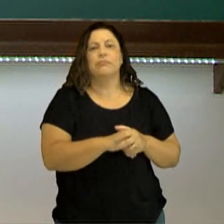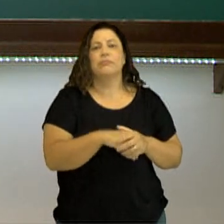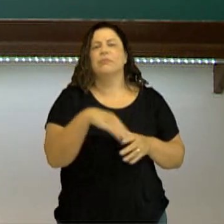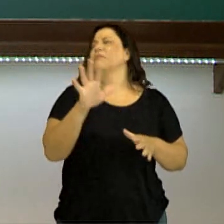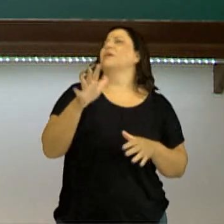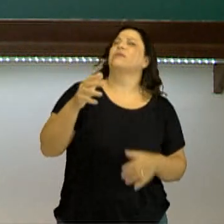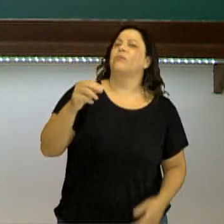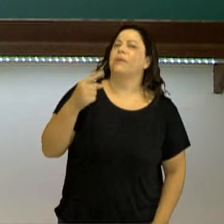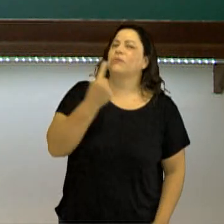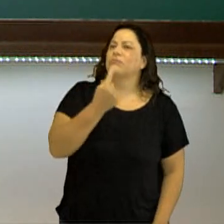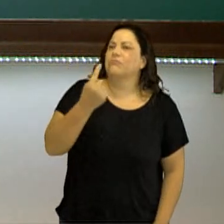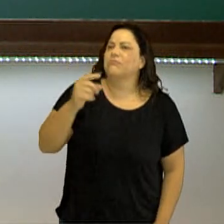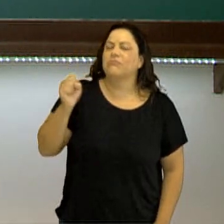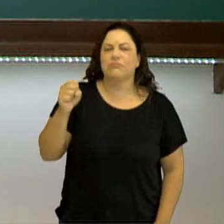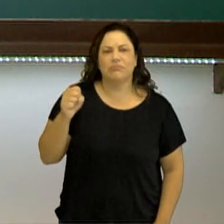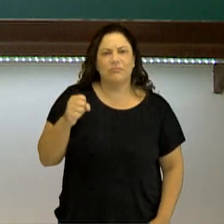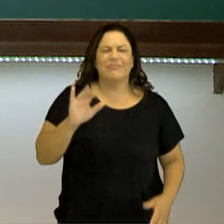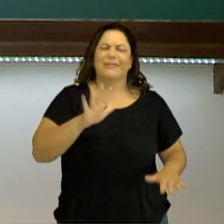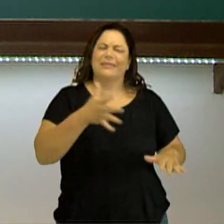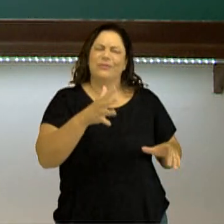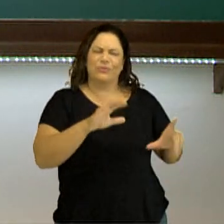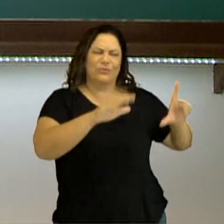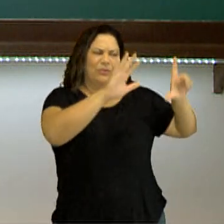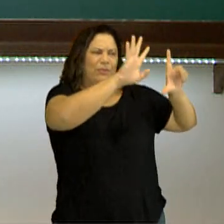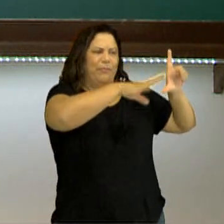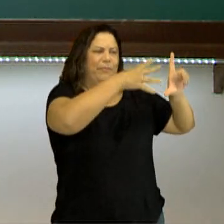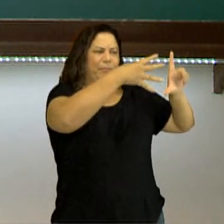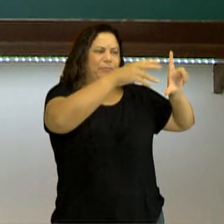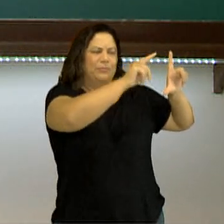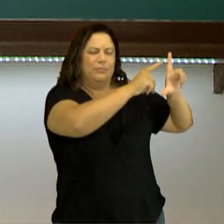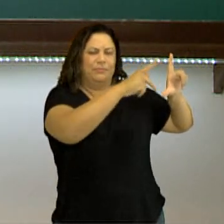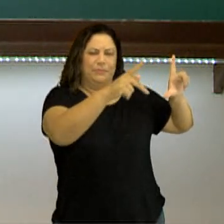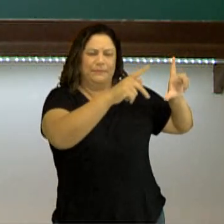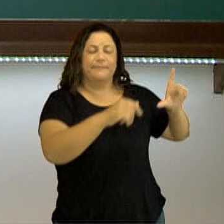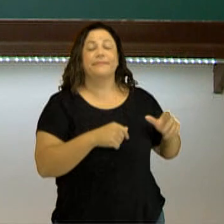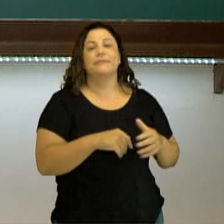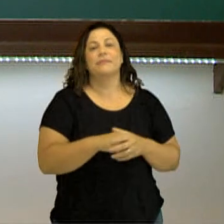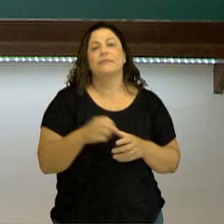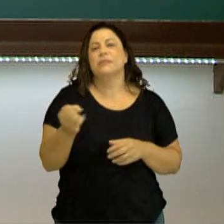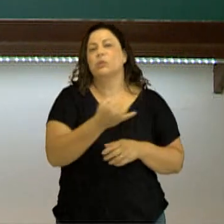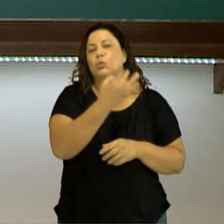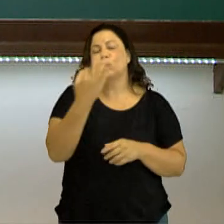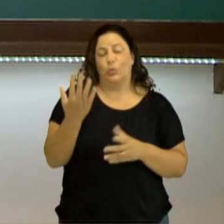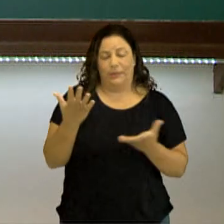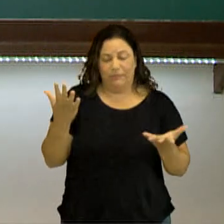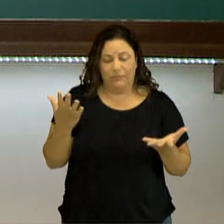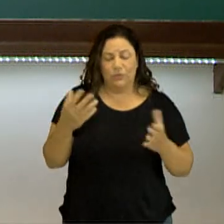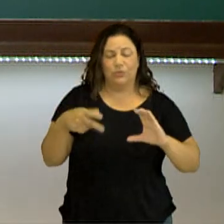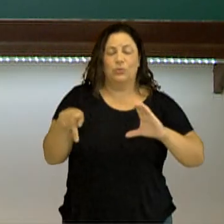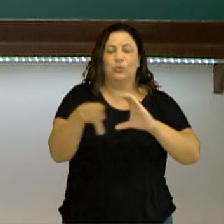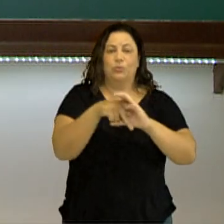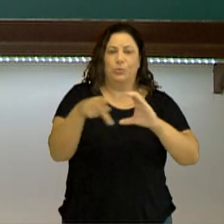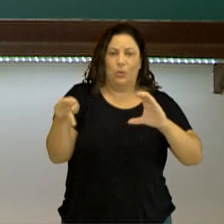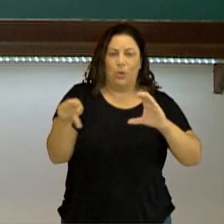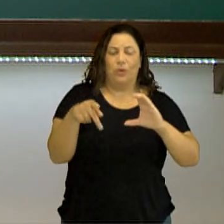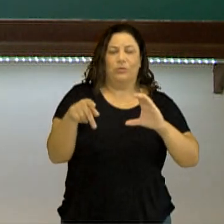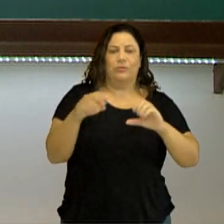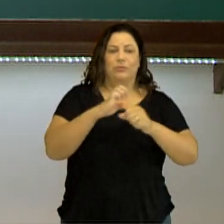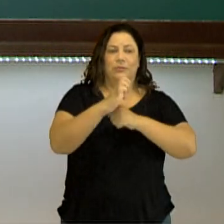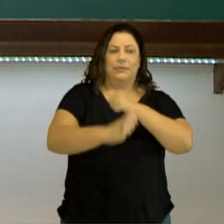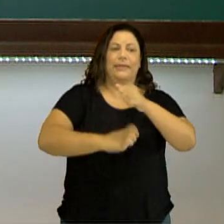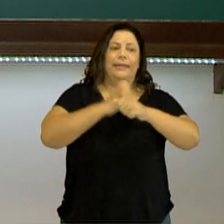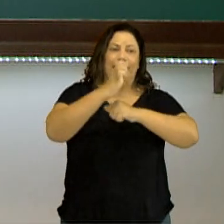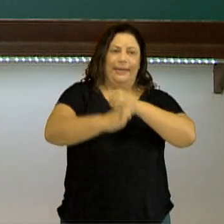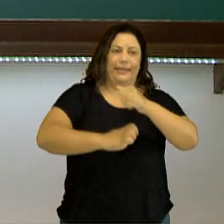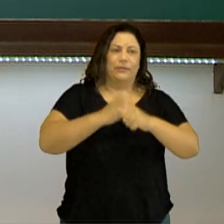atômico, ou seja, a sua quantidade de prótons, a sua quantidade de elétrons quando esse átomo está em equilíbrio. Tá bom?